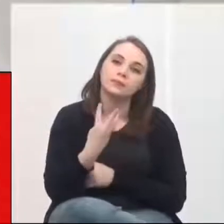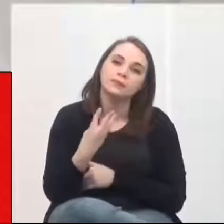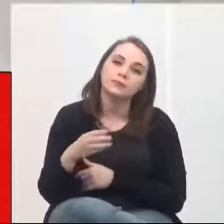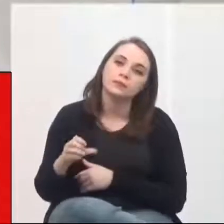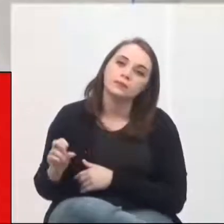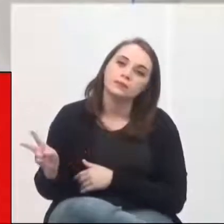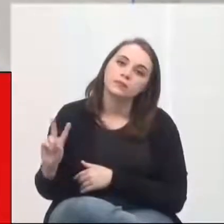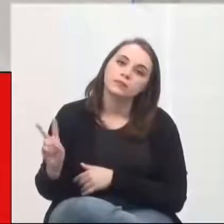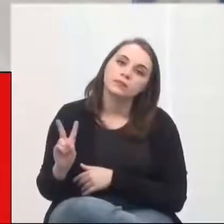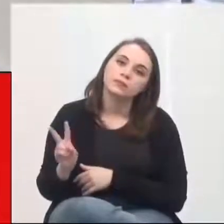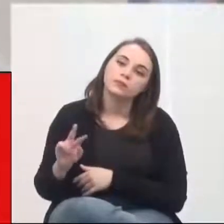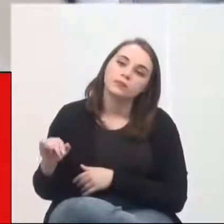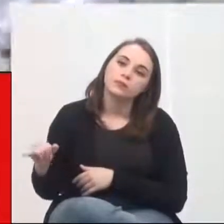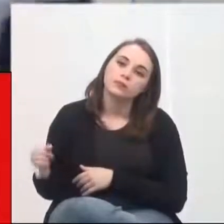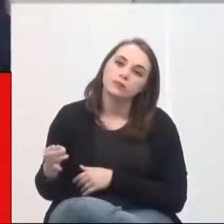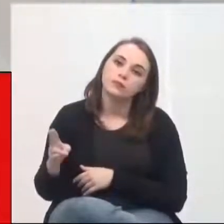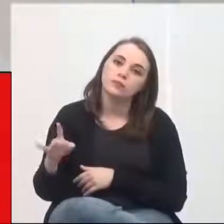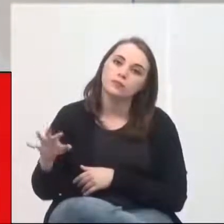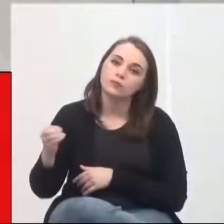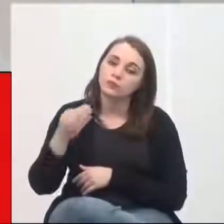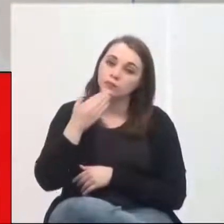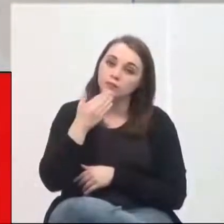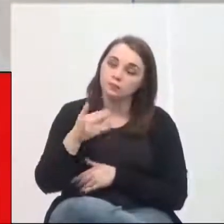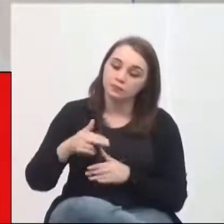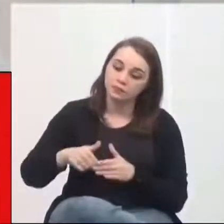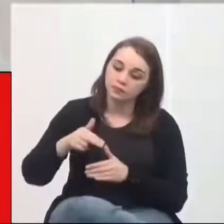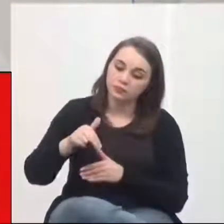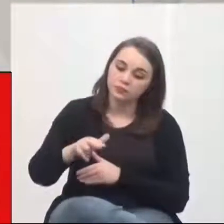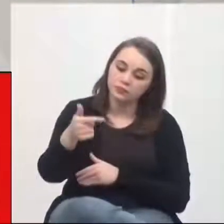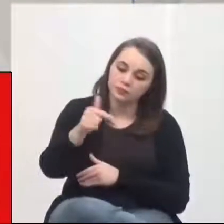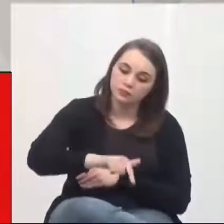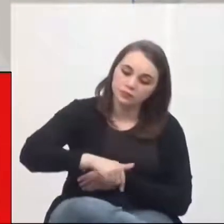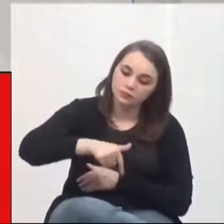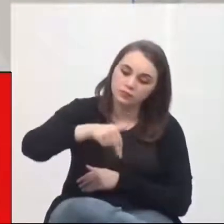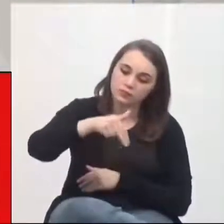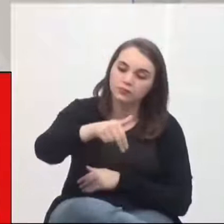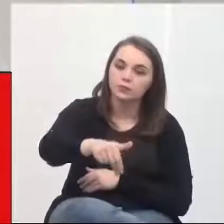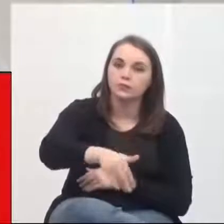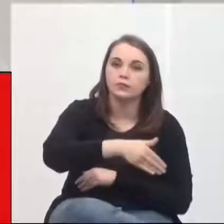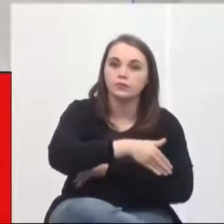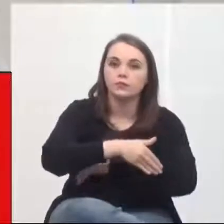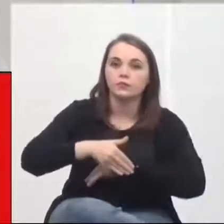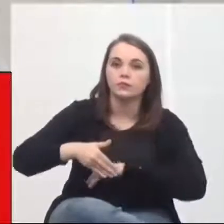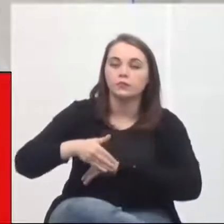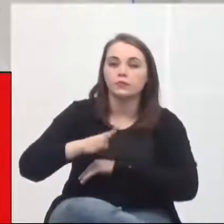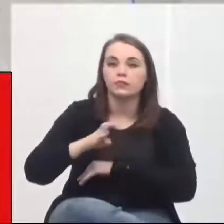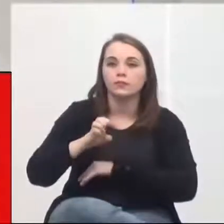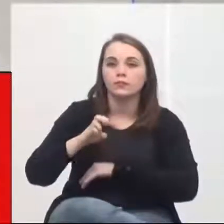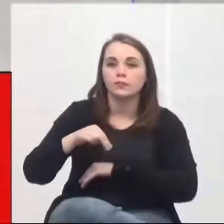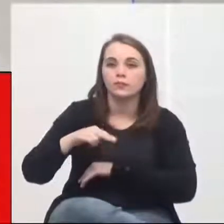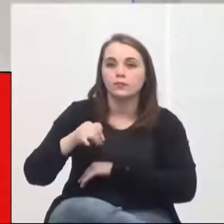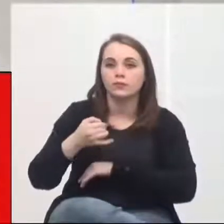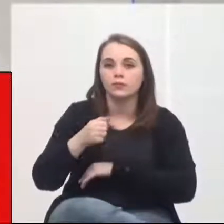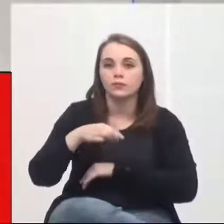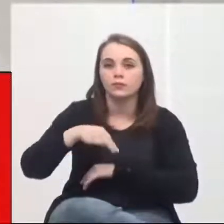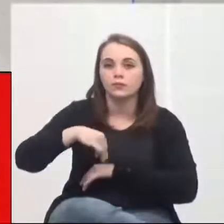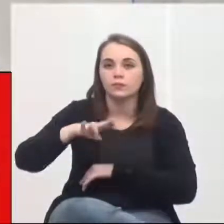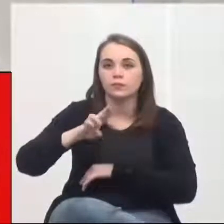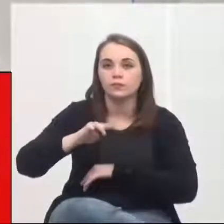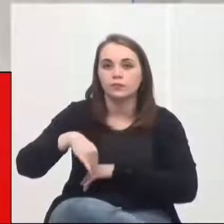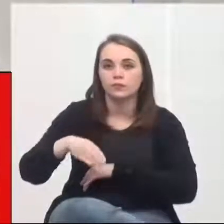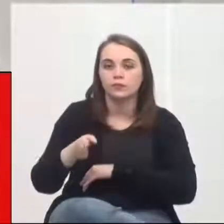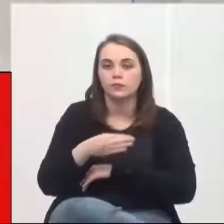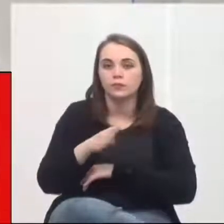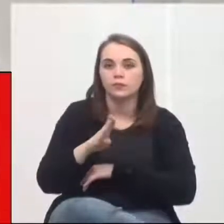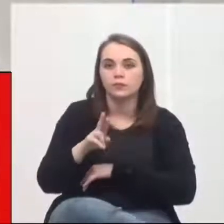1239-2021, autor vereador Júlio Kaminski, repintura da faixa de pedestres localizada na rua Benjamin Búrigo, de frente à Escola Municipal Professor